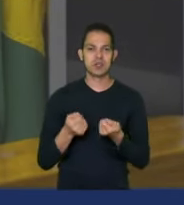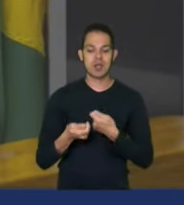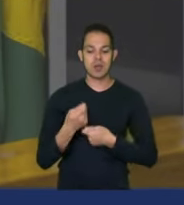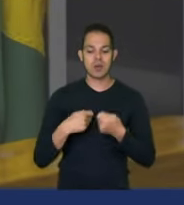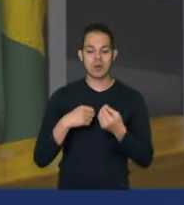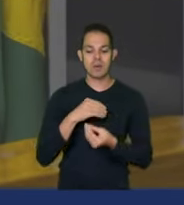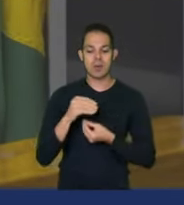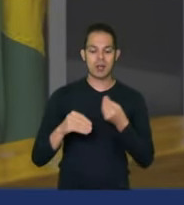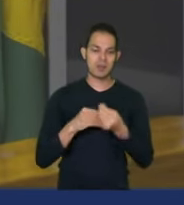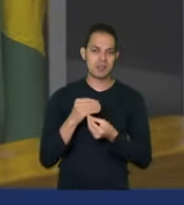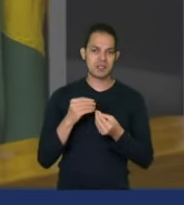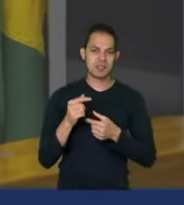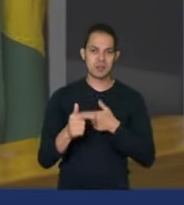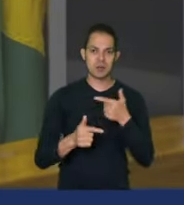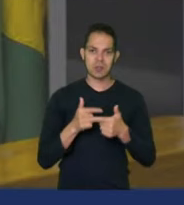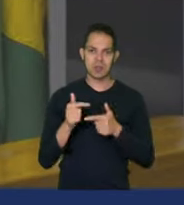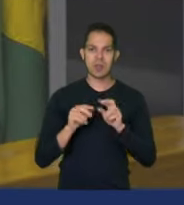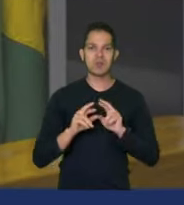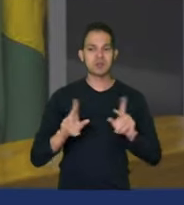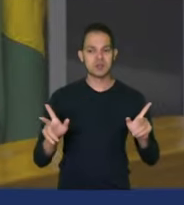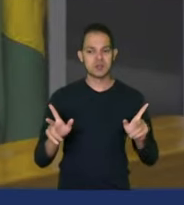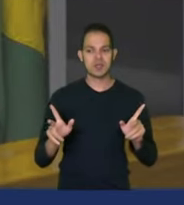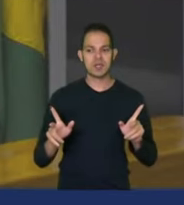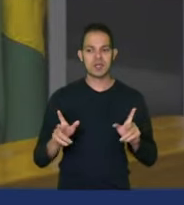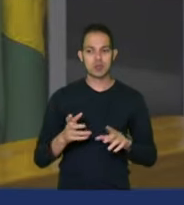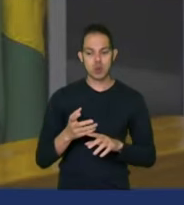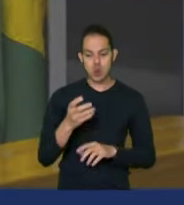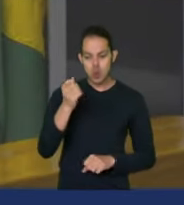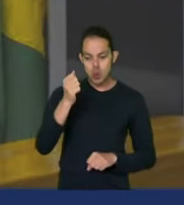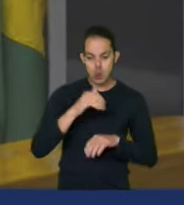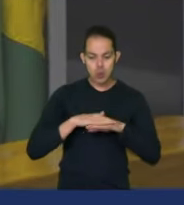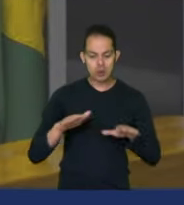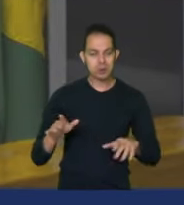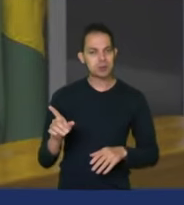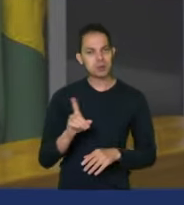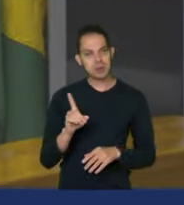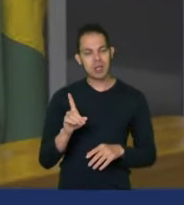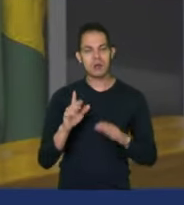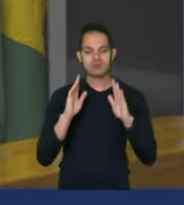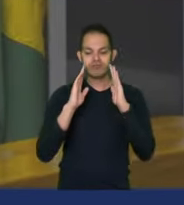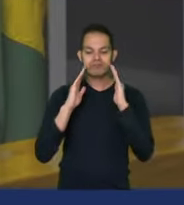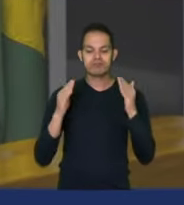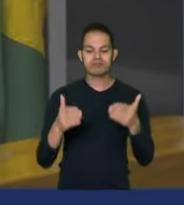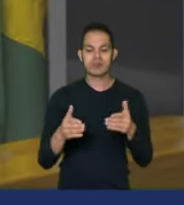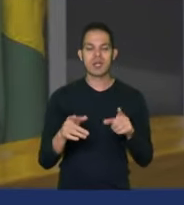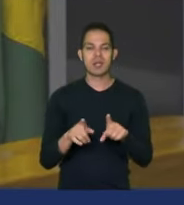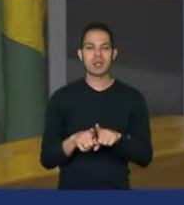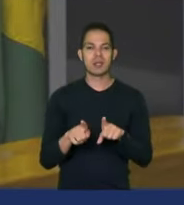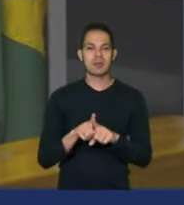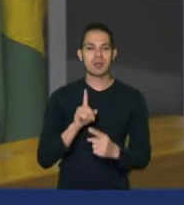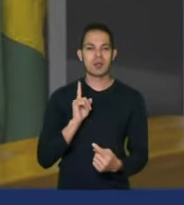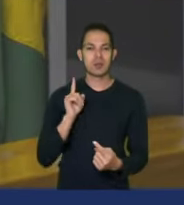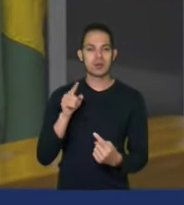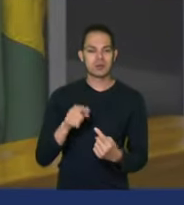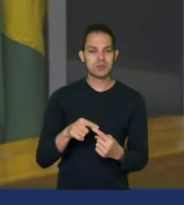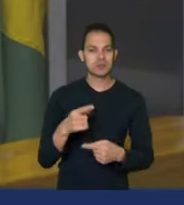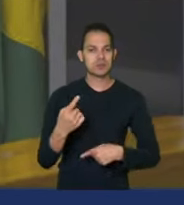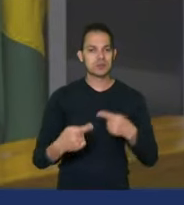tipo de atuação, que não apenas o lucro e que visem também a objetivos de políticas